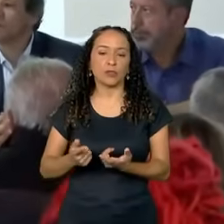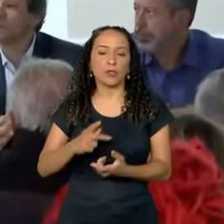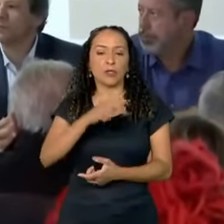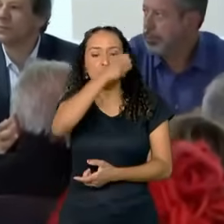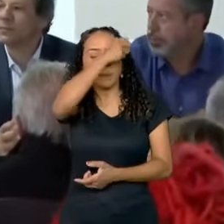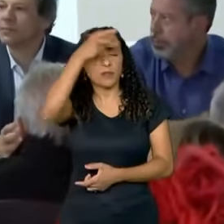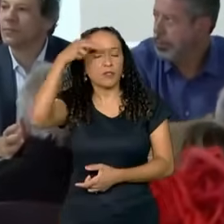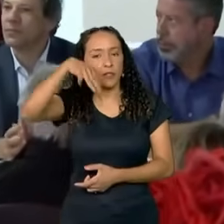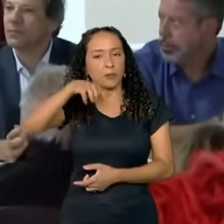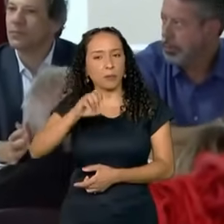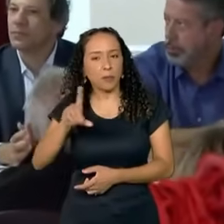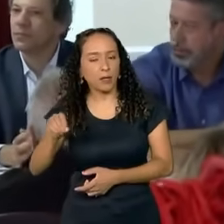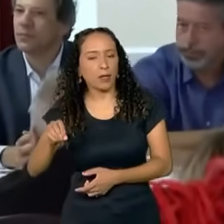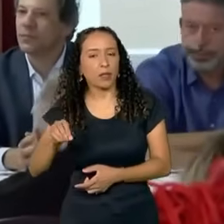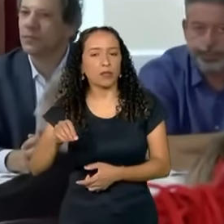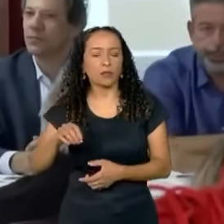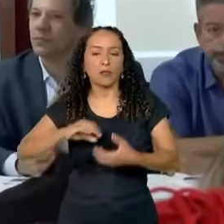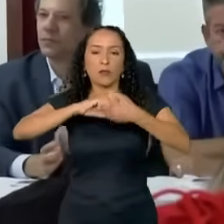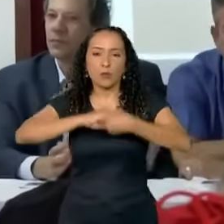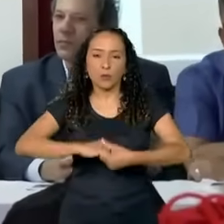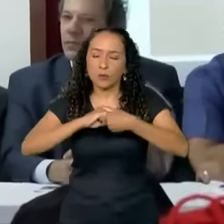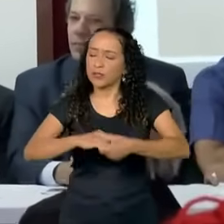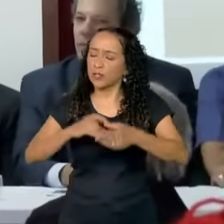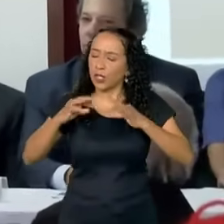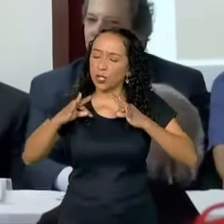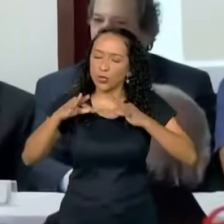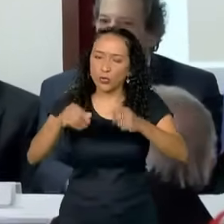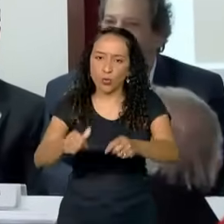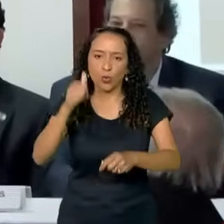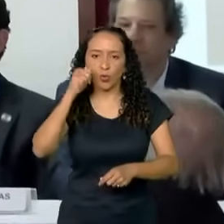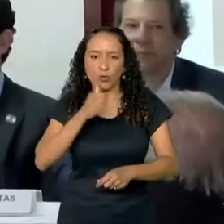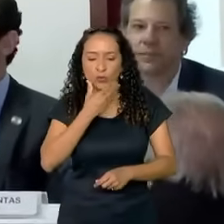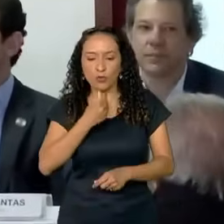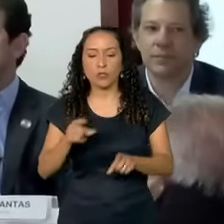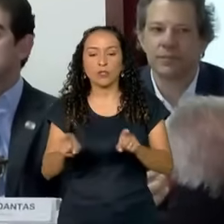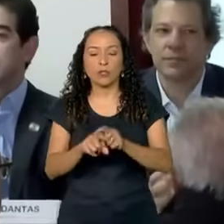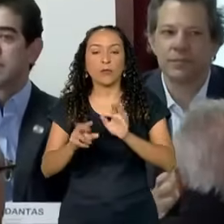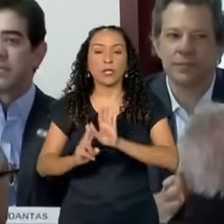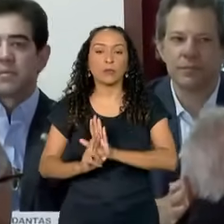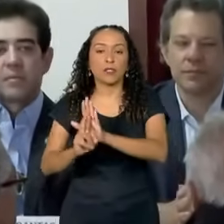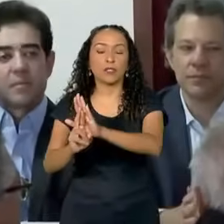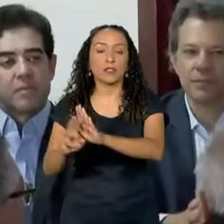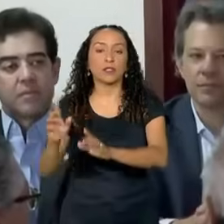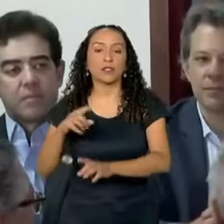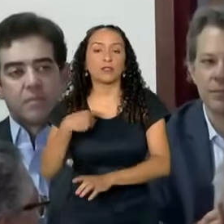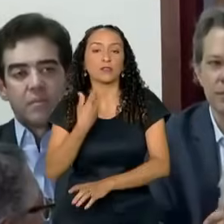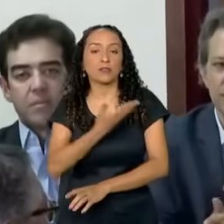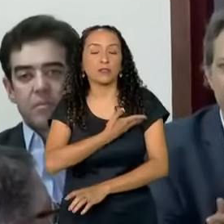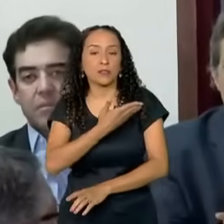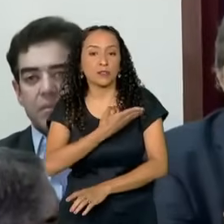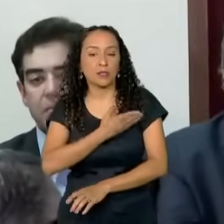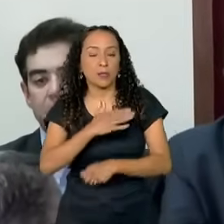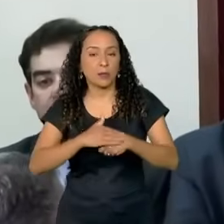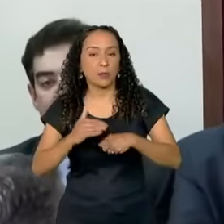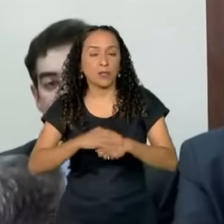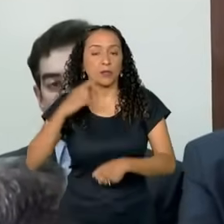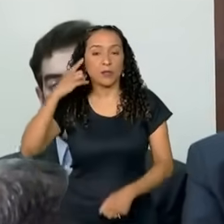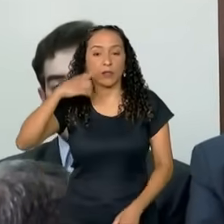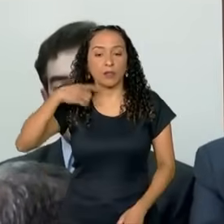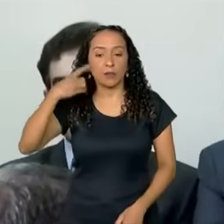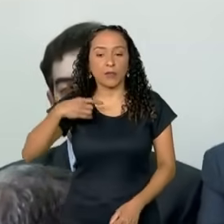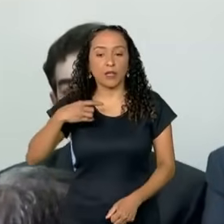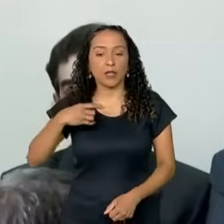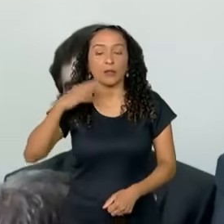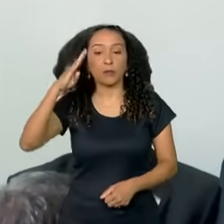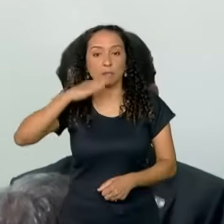prefeito Melo, cumprimentar todos e todas, e em nome do nosso querido deputado